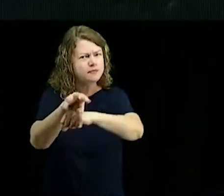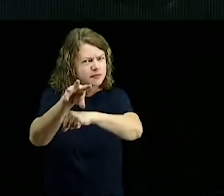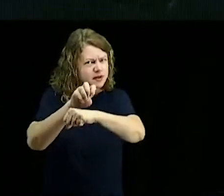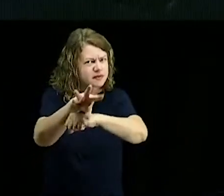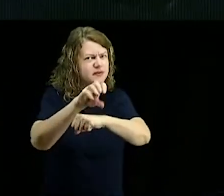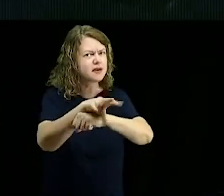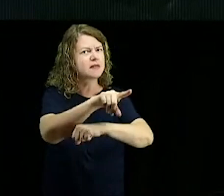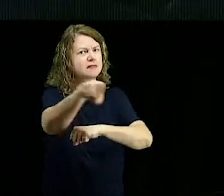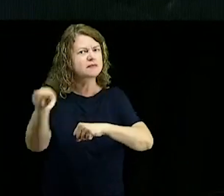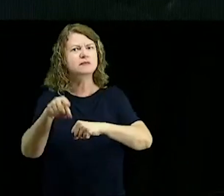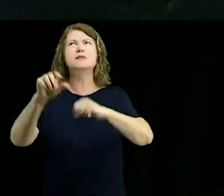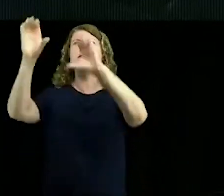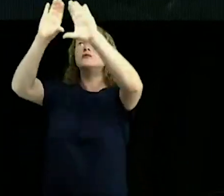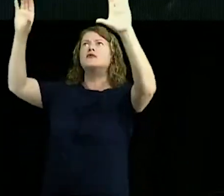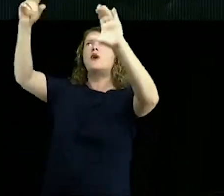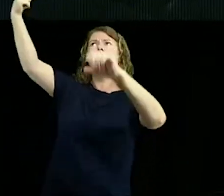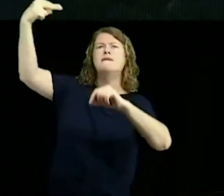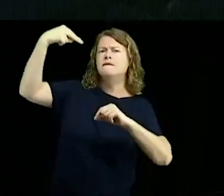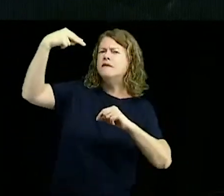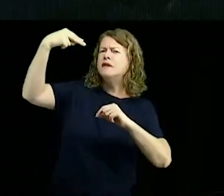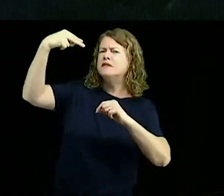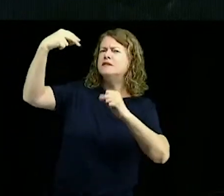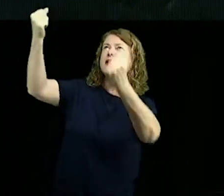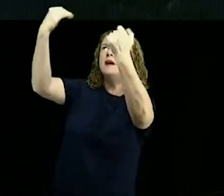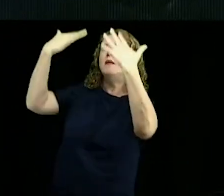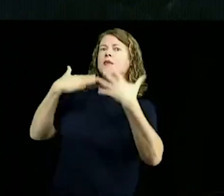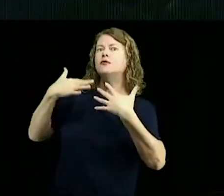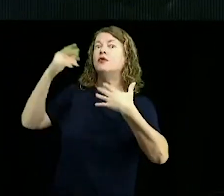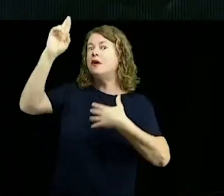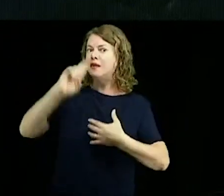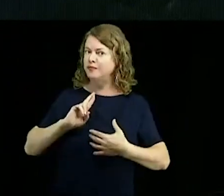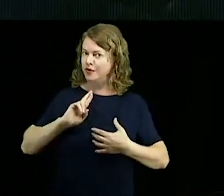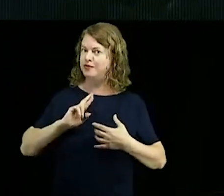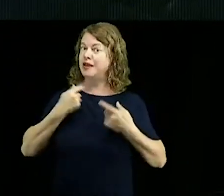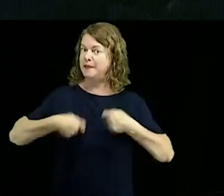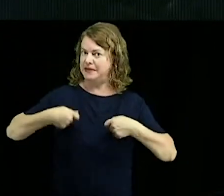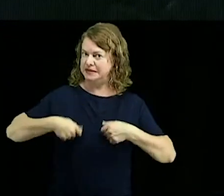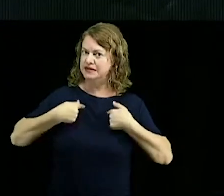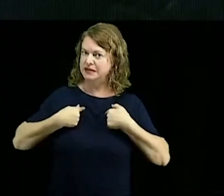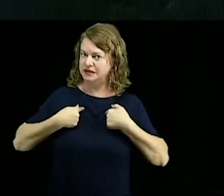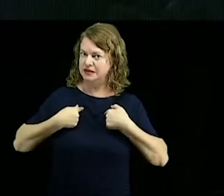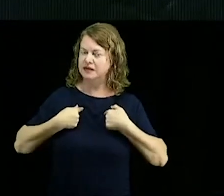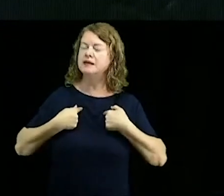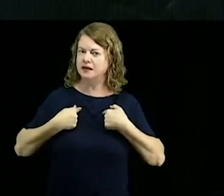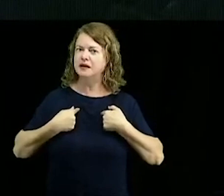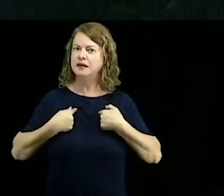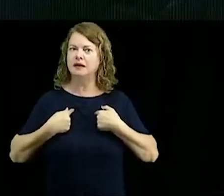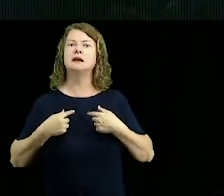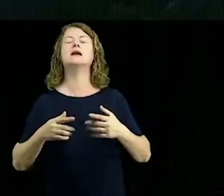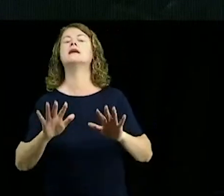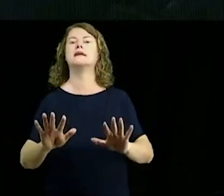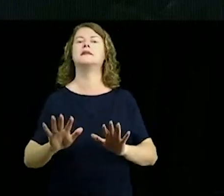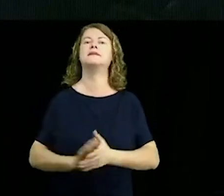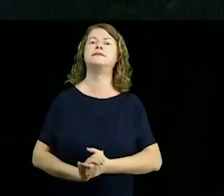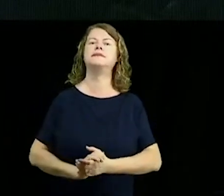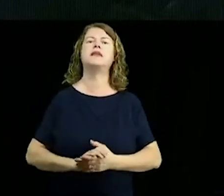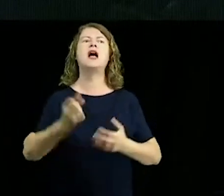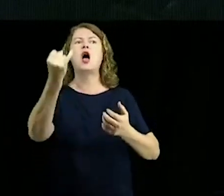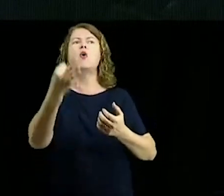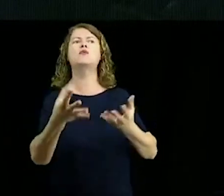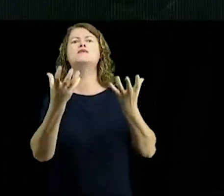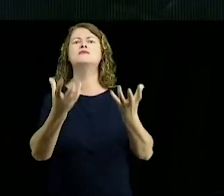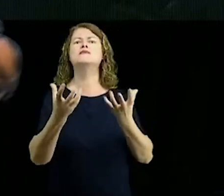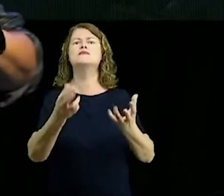céu olhe para nós e derrame sobre nós aquilo que a gente está pedindo. Não é uma fórmula, tem muita gente que quer fórmula